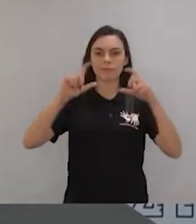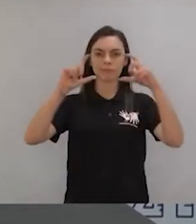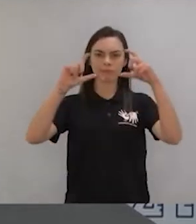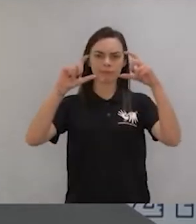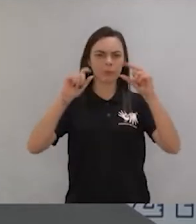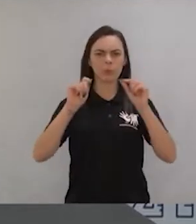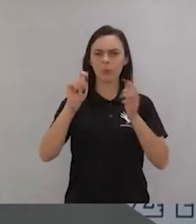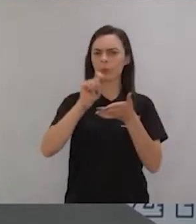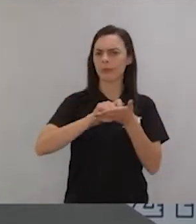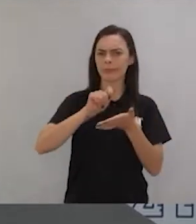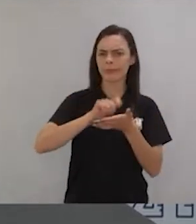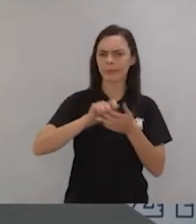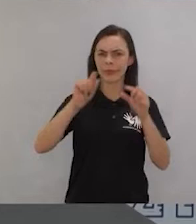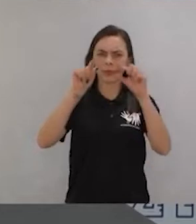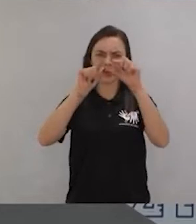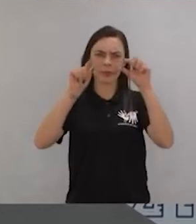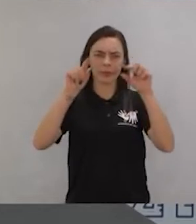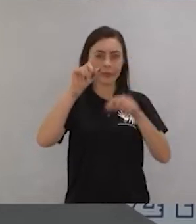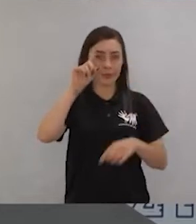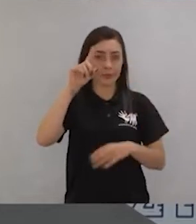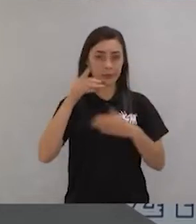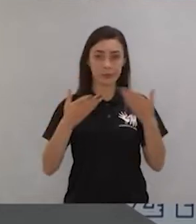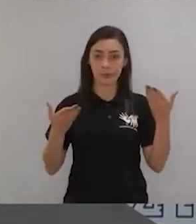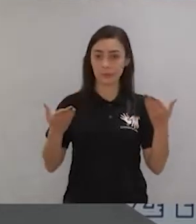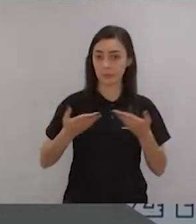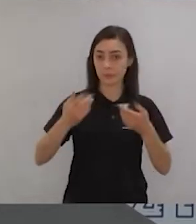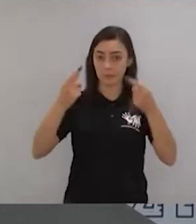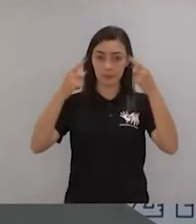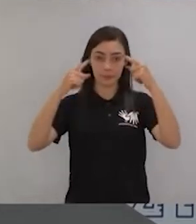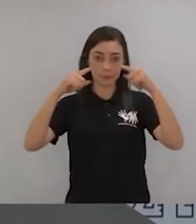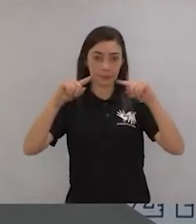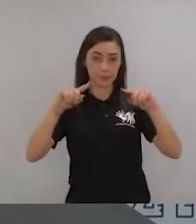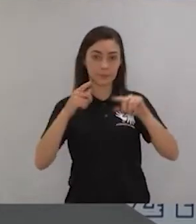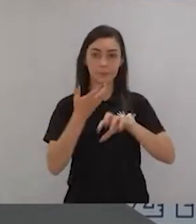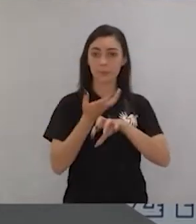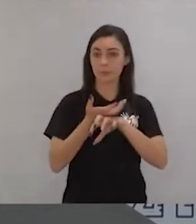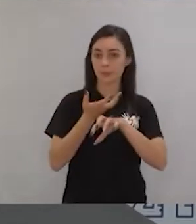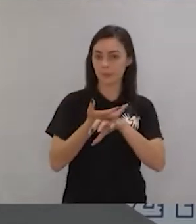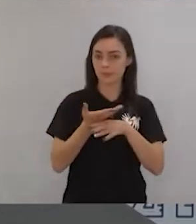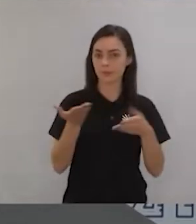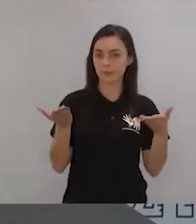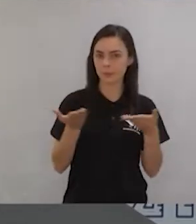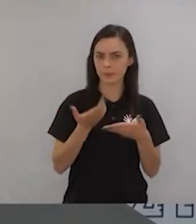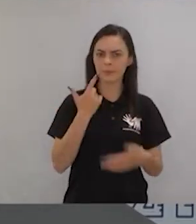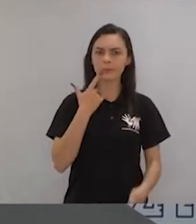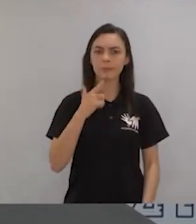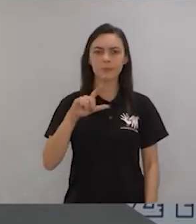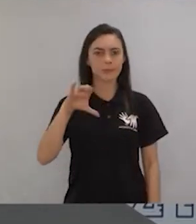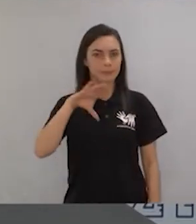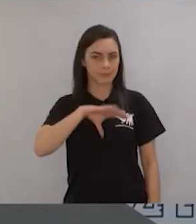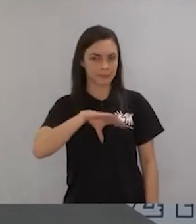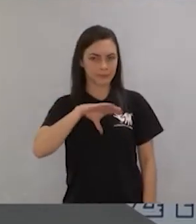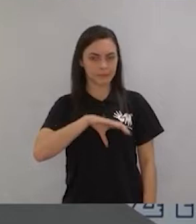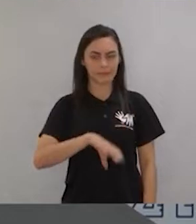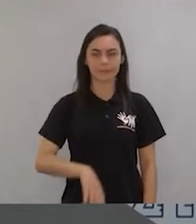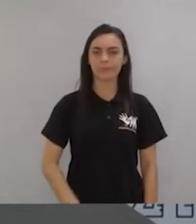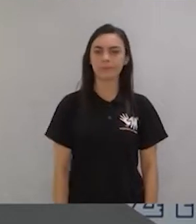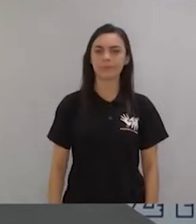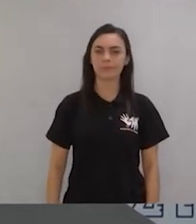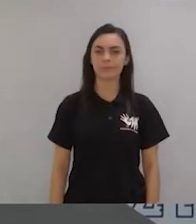vocês colocassem a data de hoje e a disciplina que nós temos, que é língua